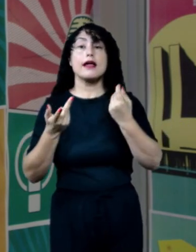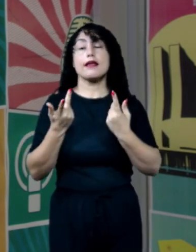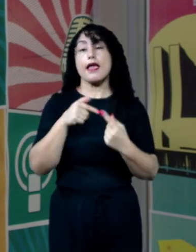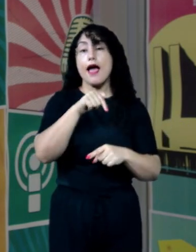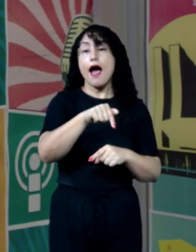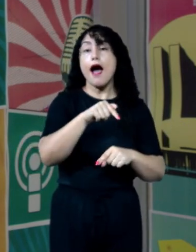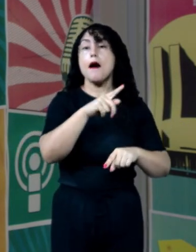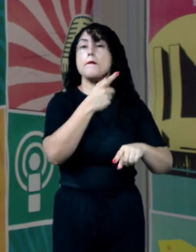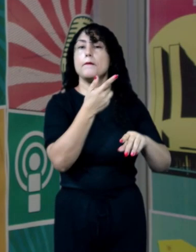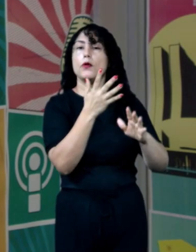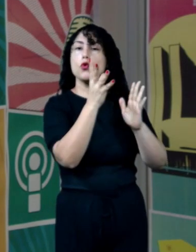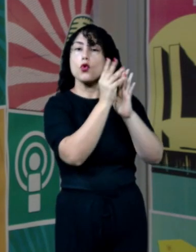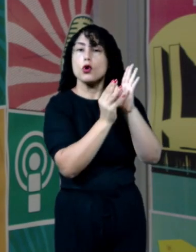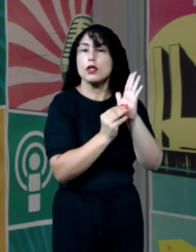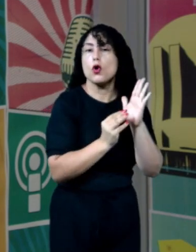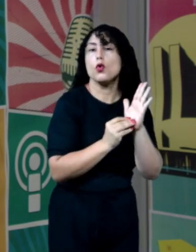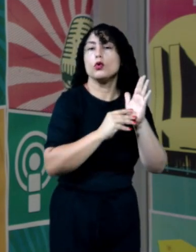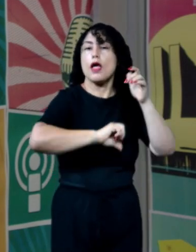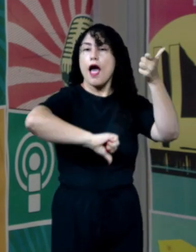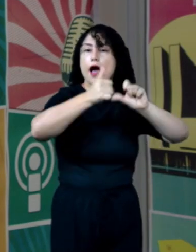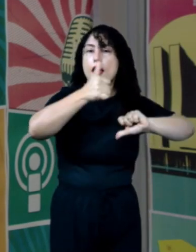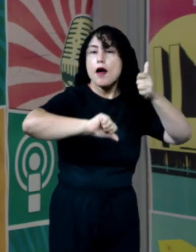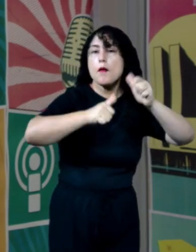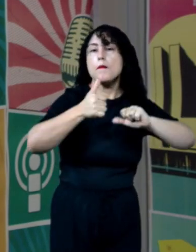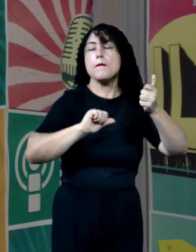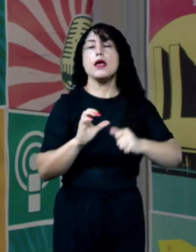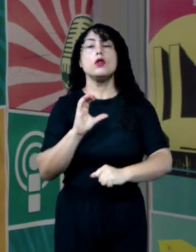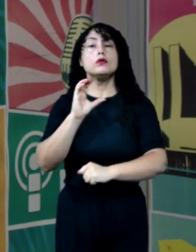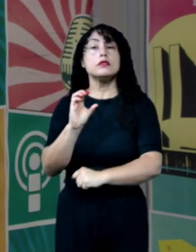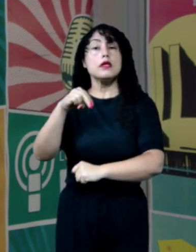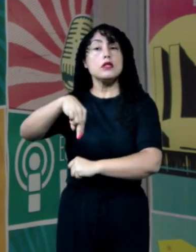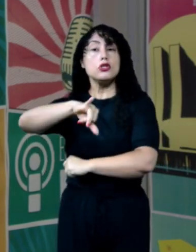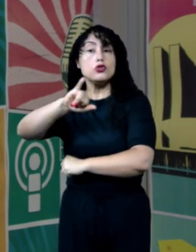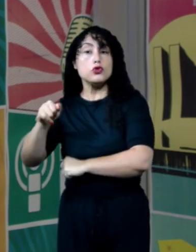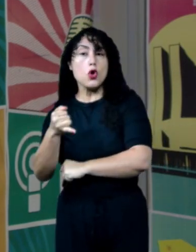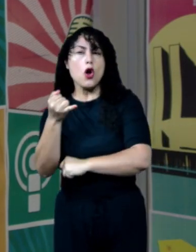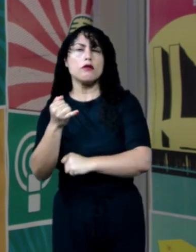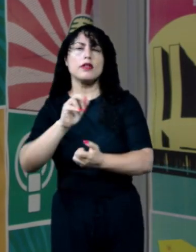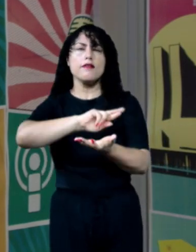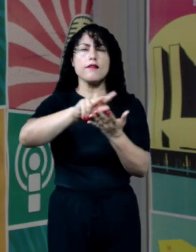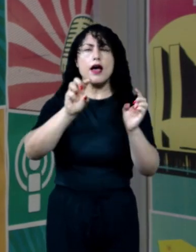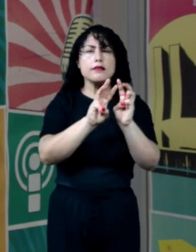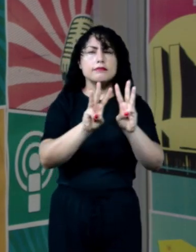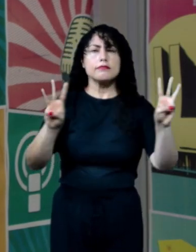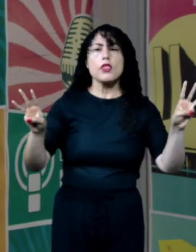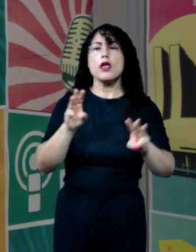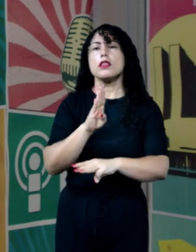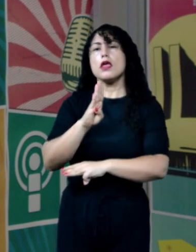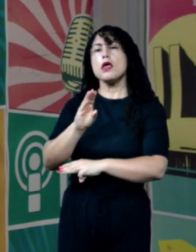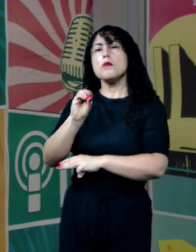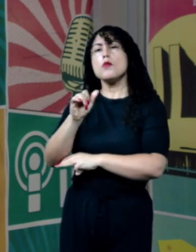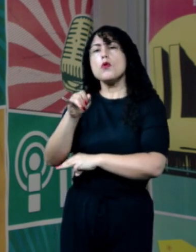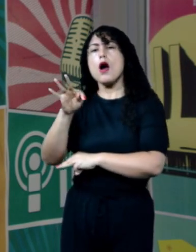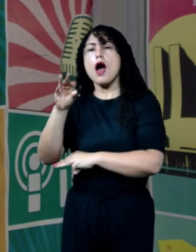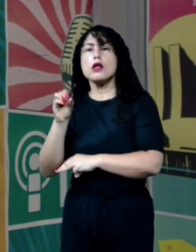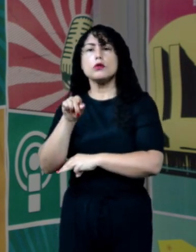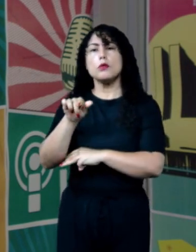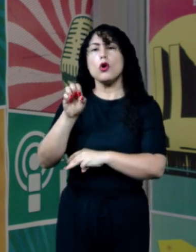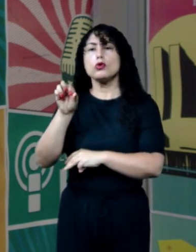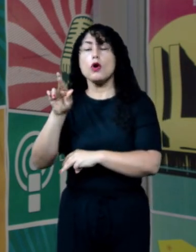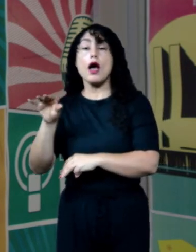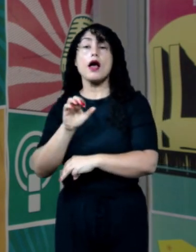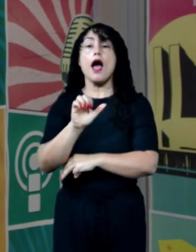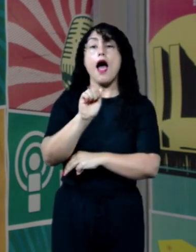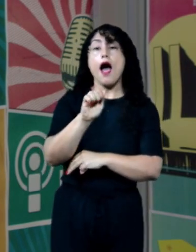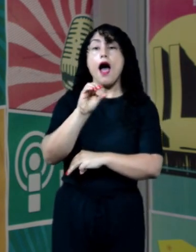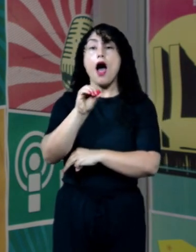analisada pelos órgãos e tal, pelo CNJ. Tem vários sites como boatos.org, Aos